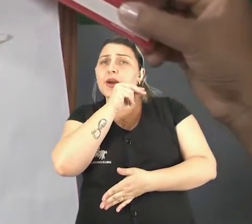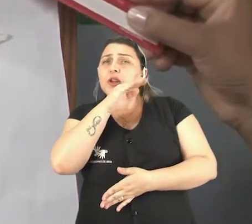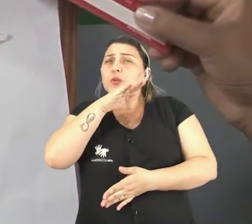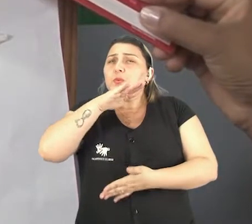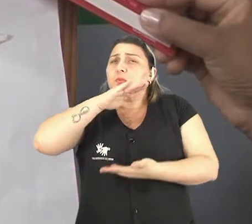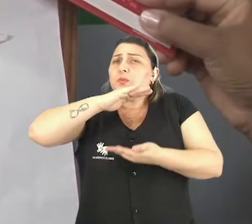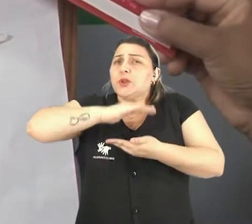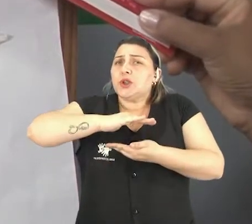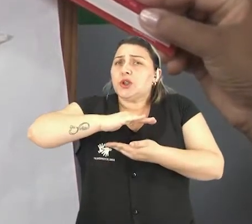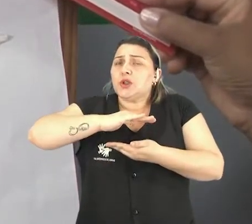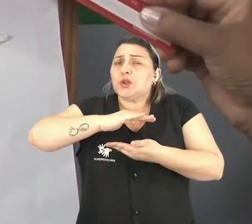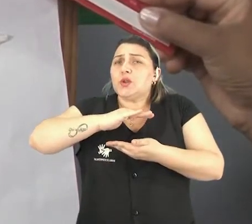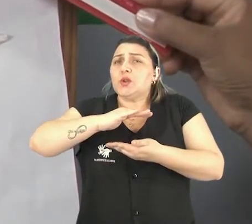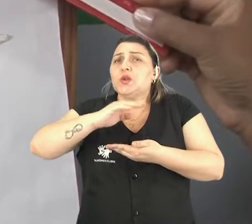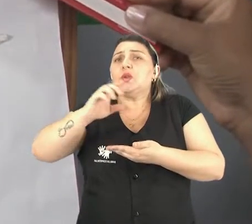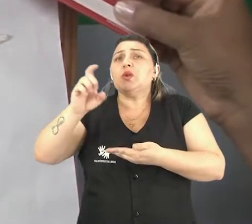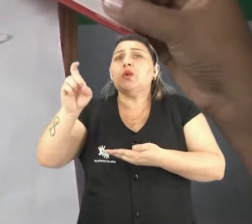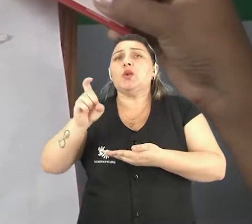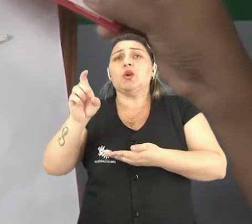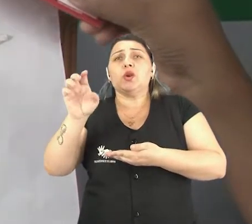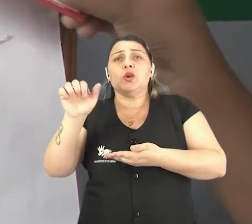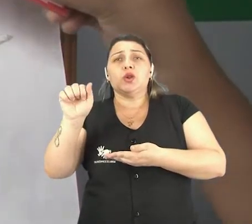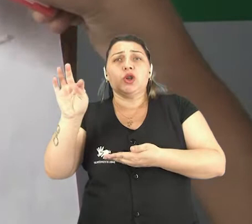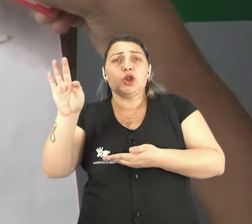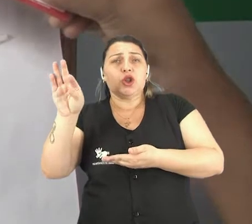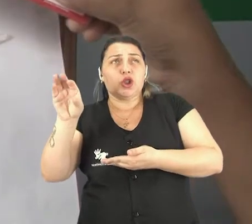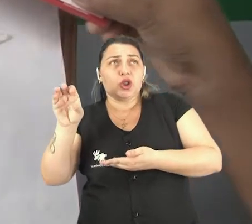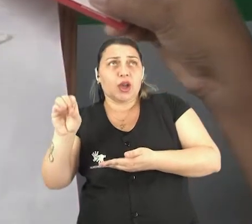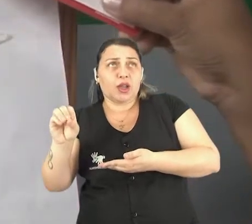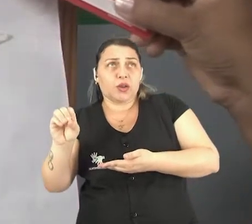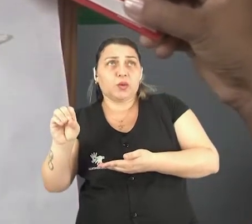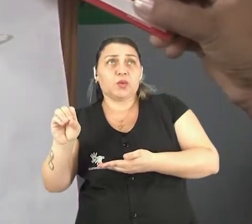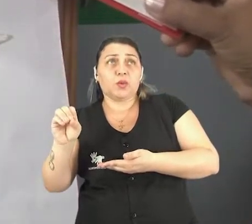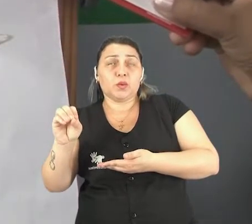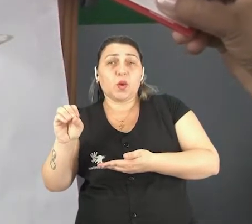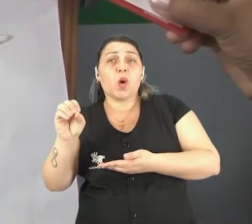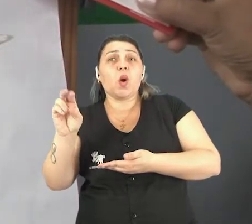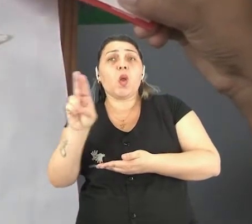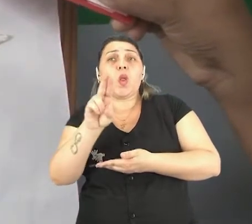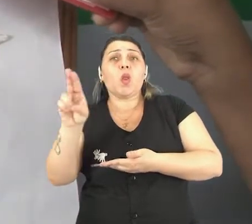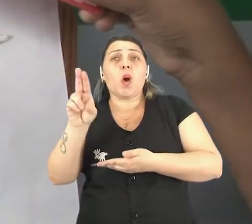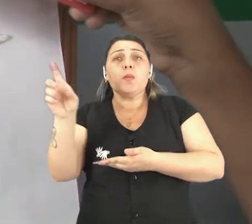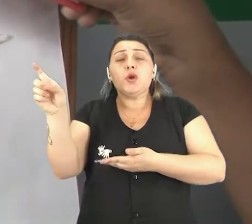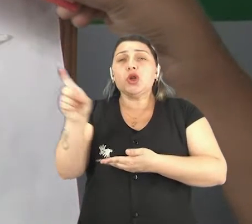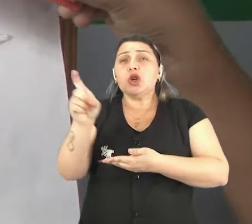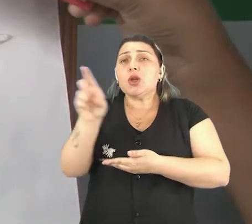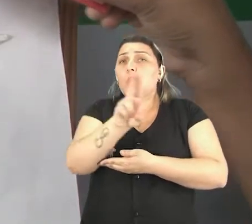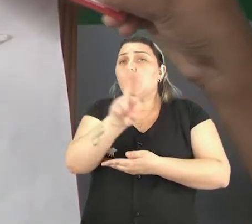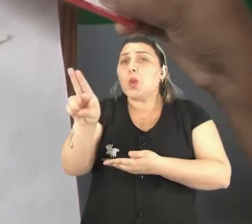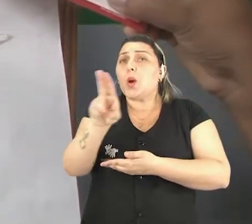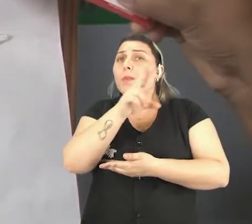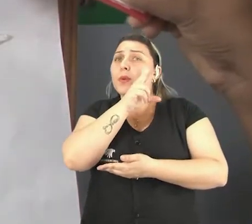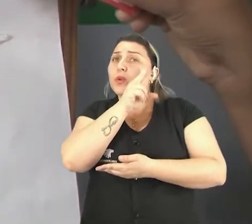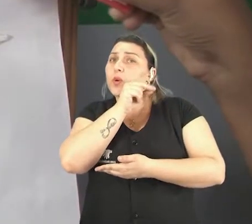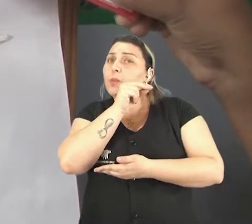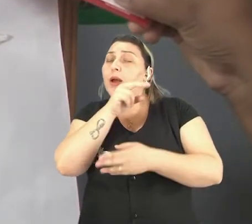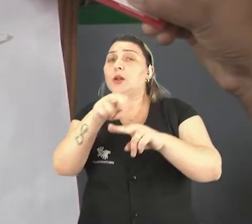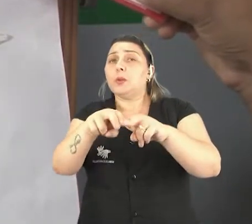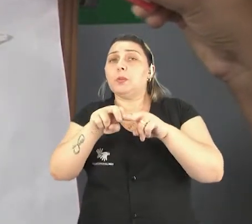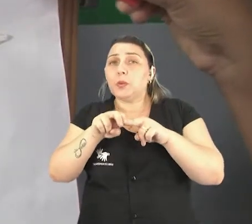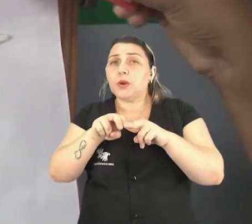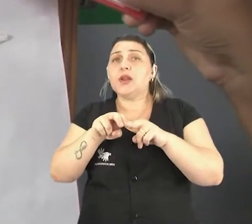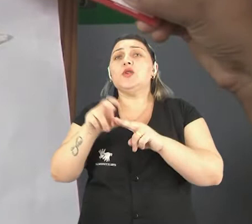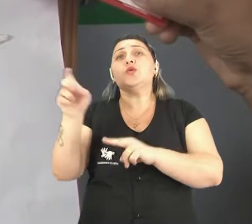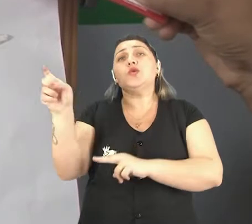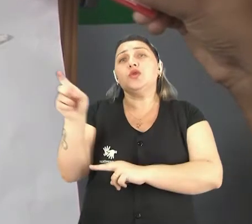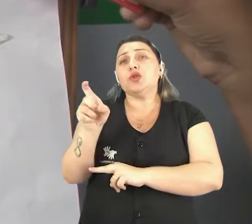O pato chato, observem aqui que esse chato é o nome do pato, por isso que ele está